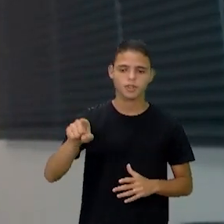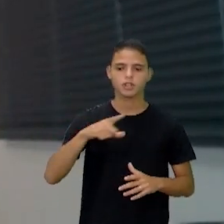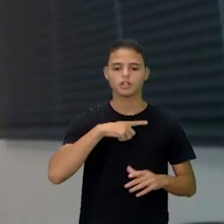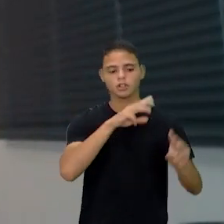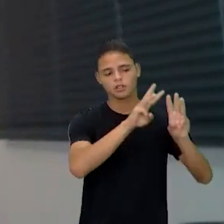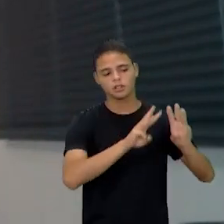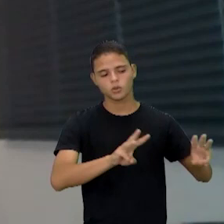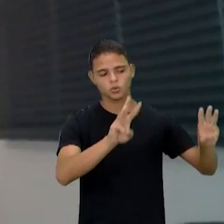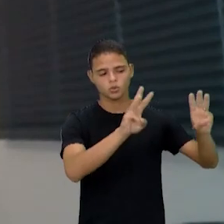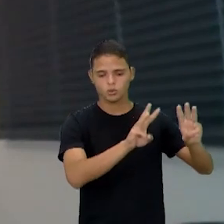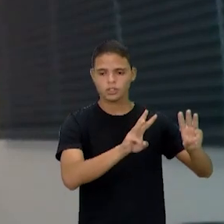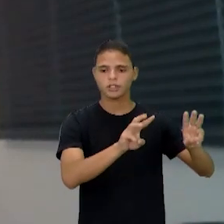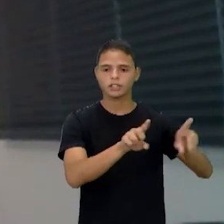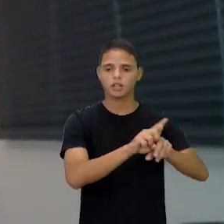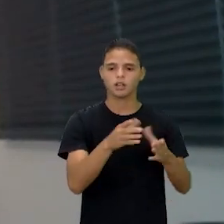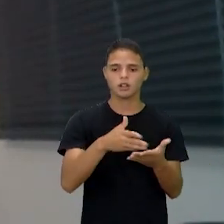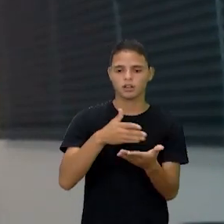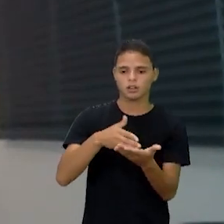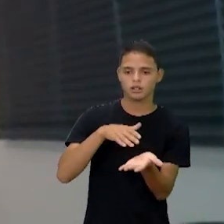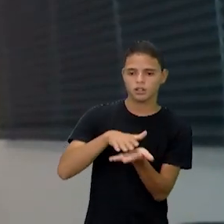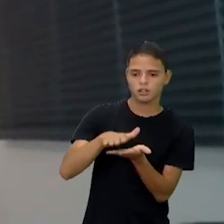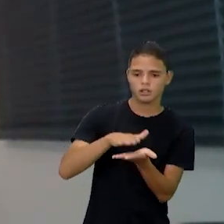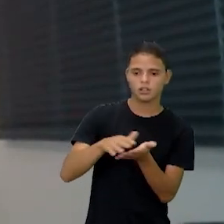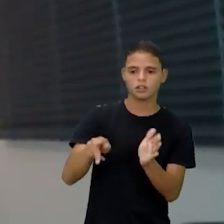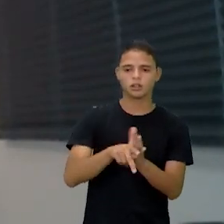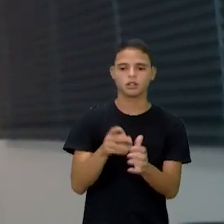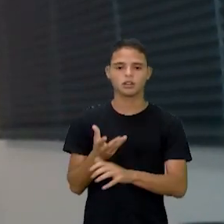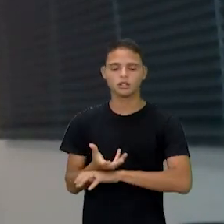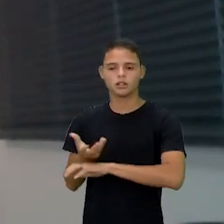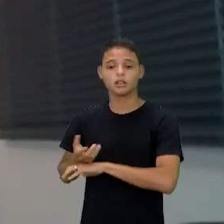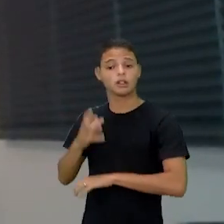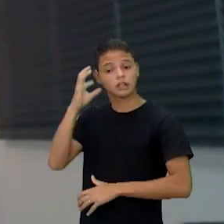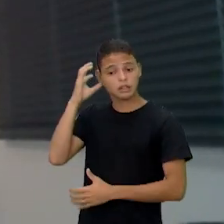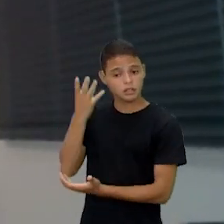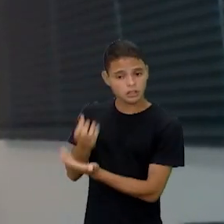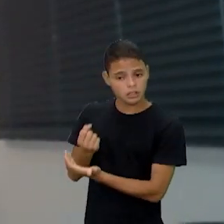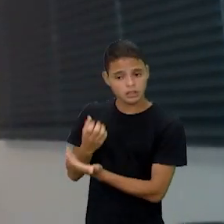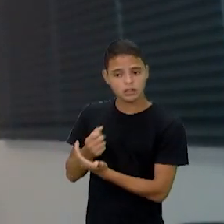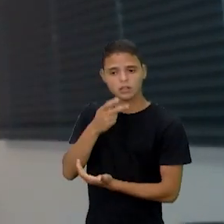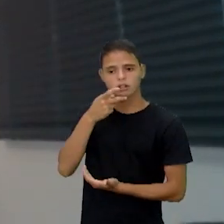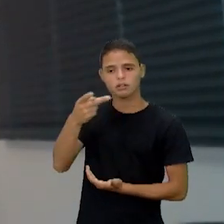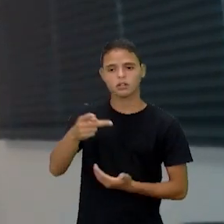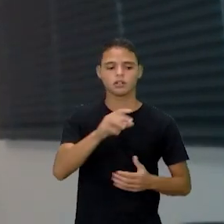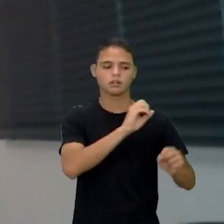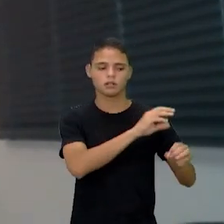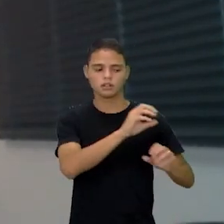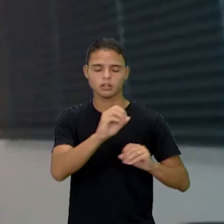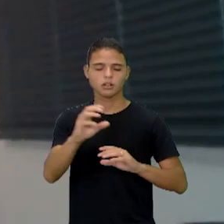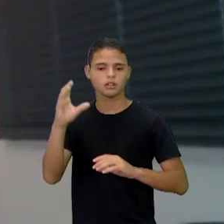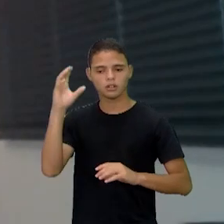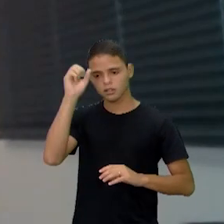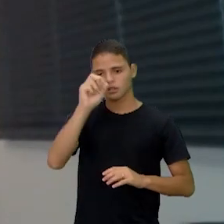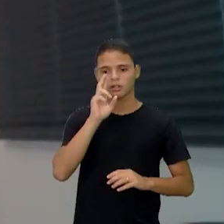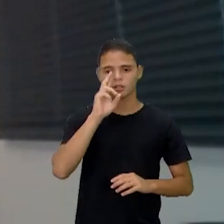muitas informações, artigos e publicações na área. Eu tenho um podcast também falando sobre superdotação, que é o